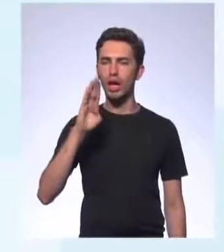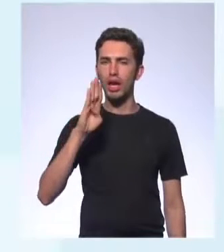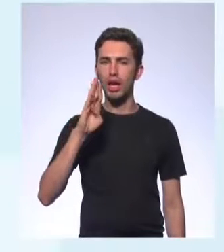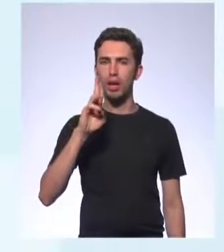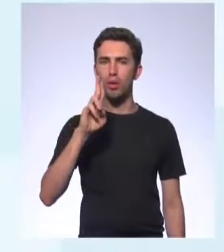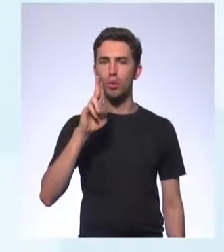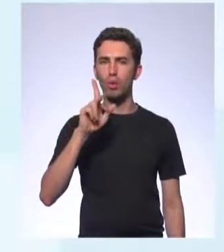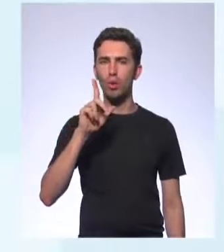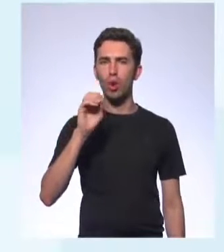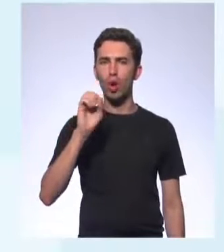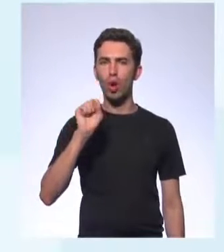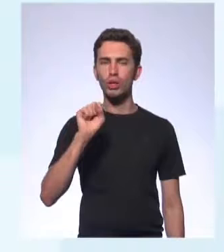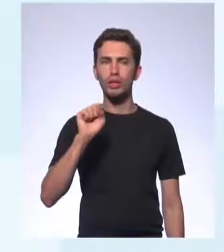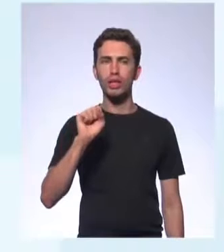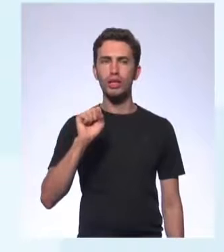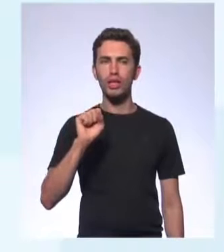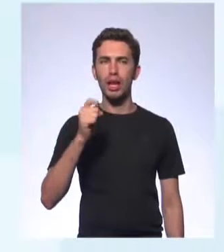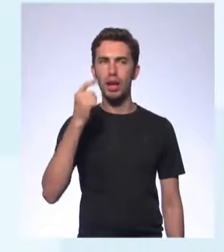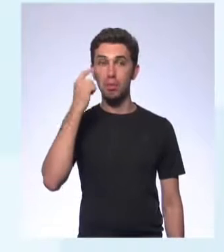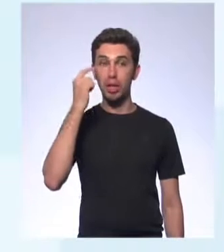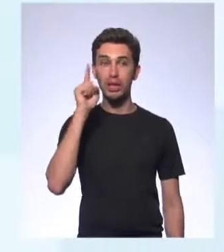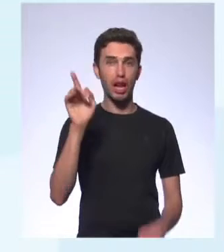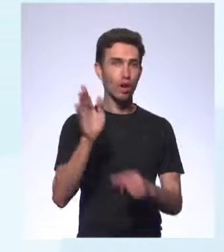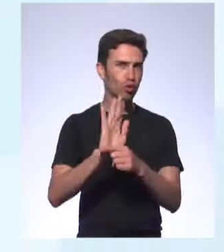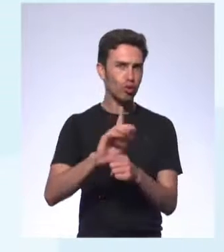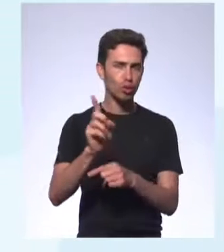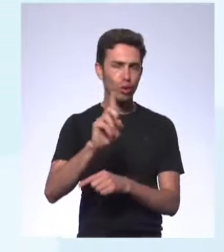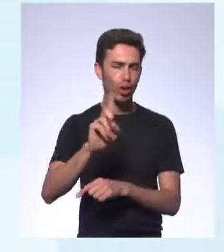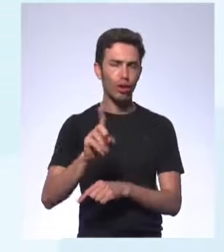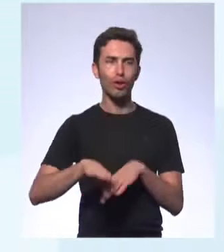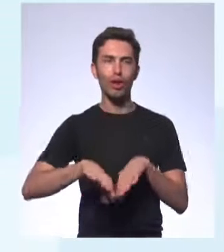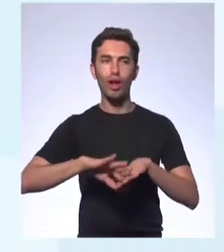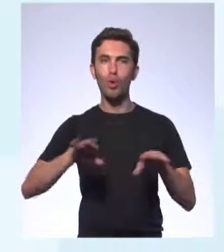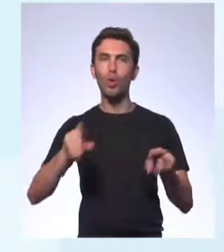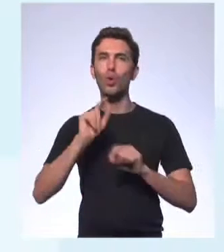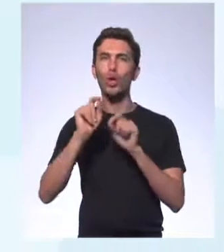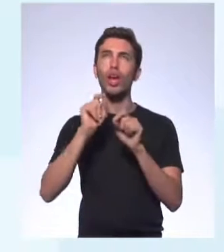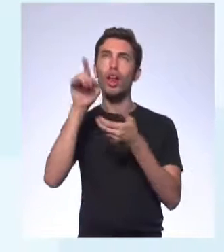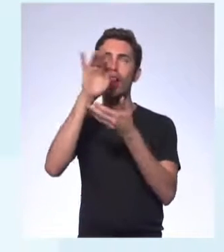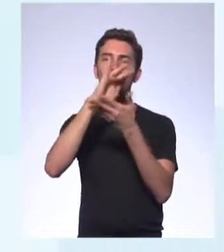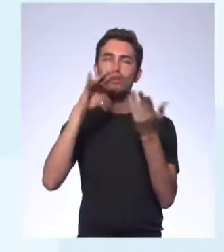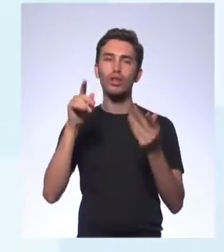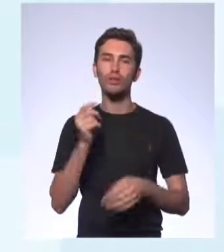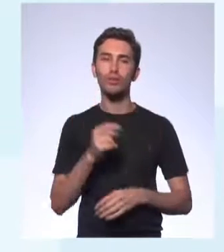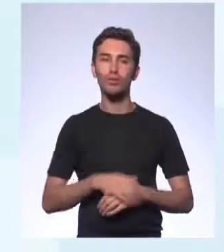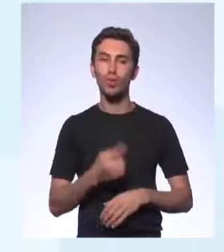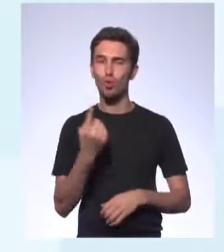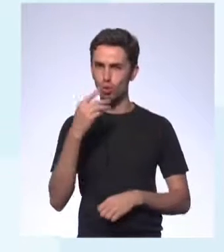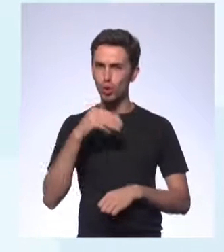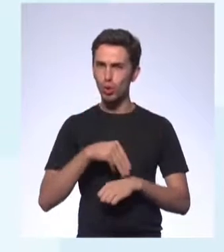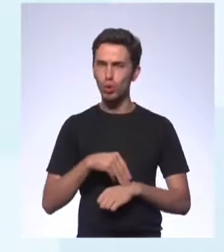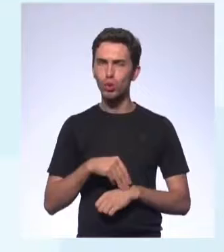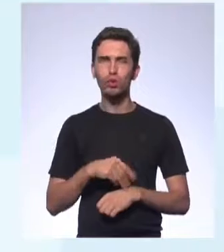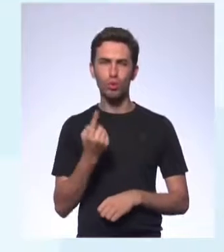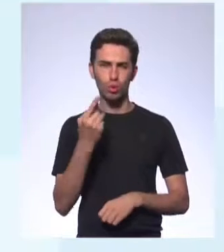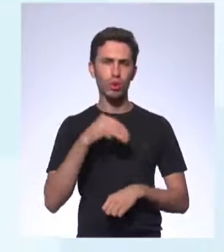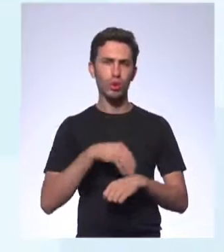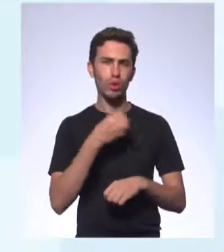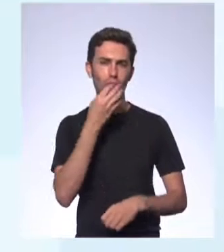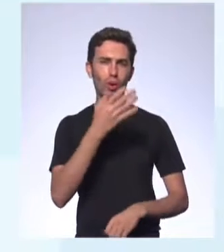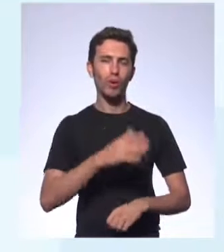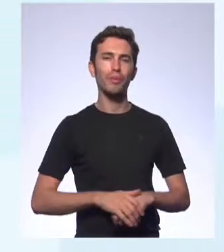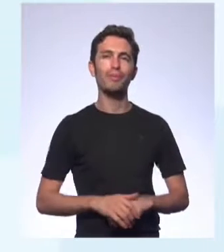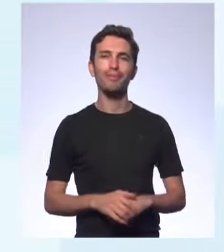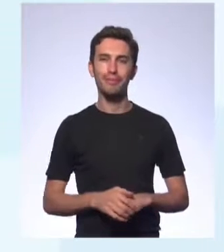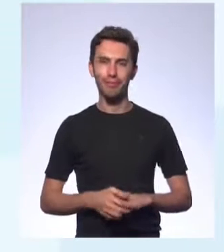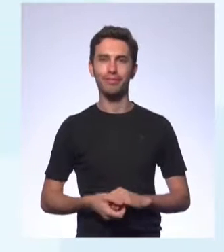Sem pensar nos Vingadores, hein? O que é uma nebulosa, tá bom? 1 minuto? Acho que 1 minuto tá bom,